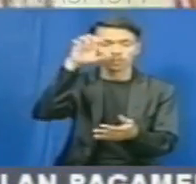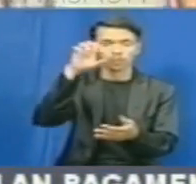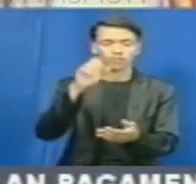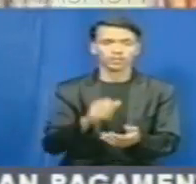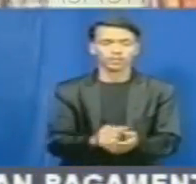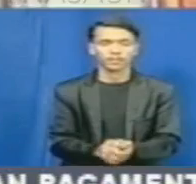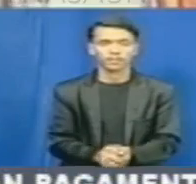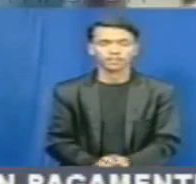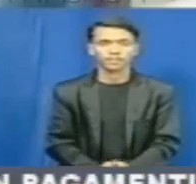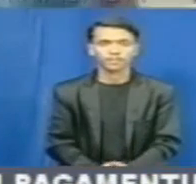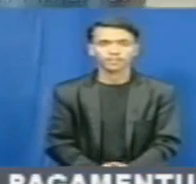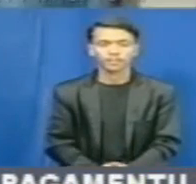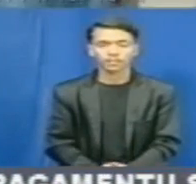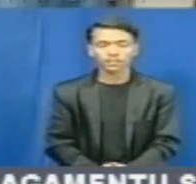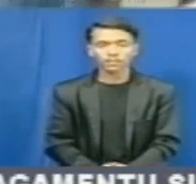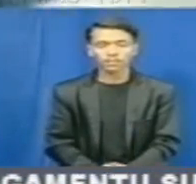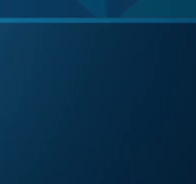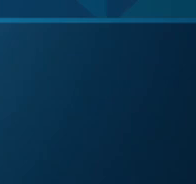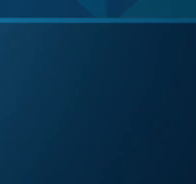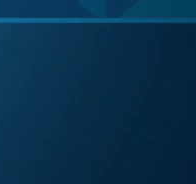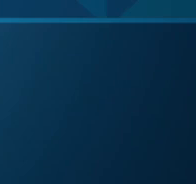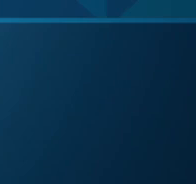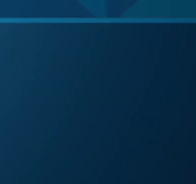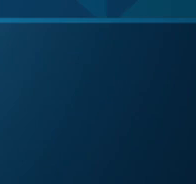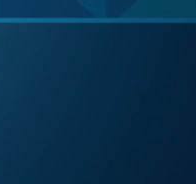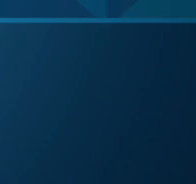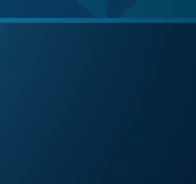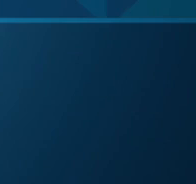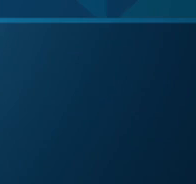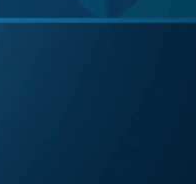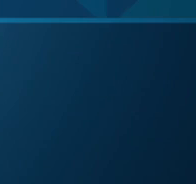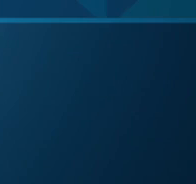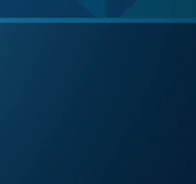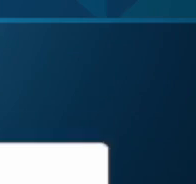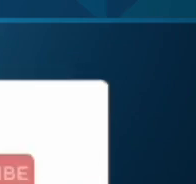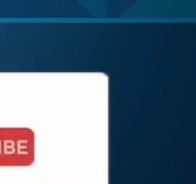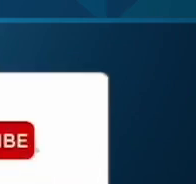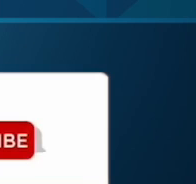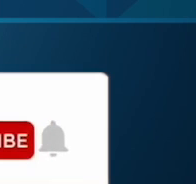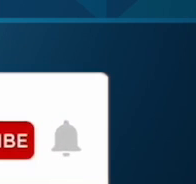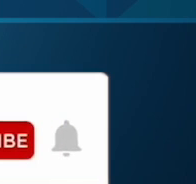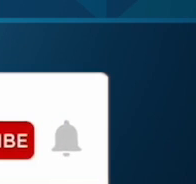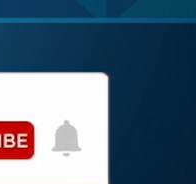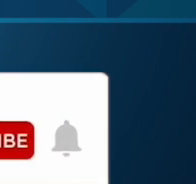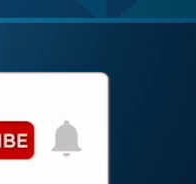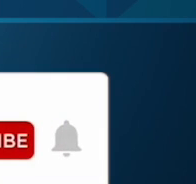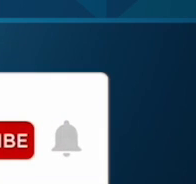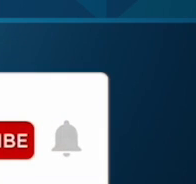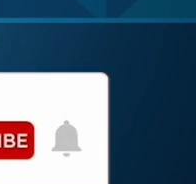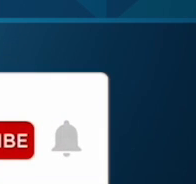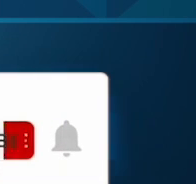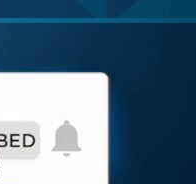frontera Bobonaru, Umberto dos Santos, ba RTTL. Atu retang informação factuais não atuais, que ta